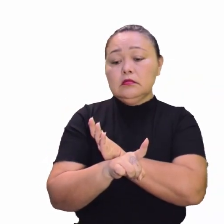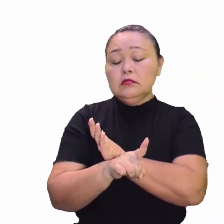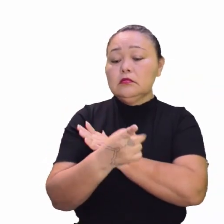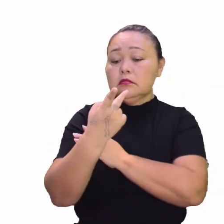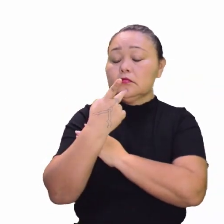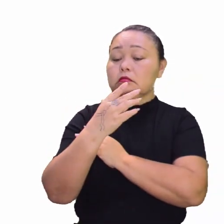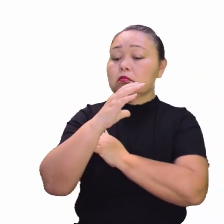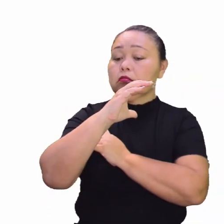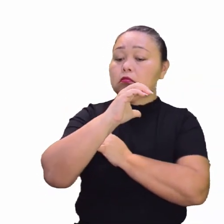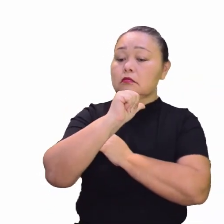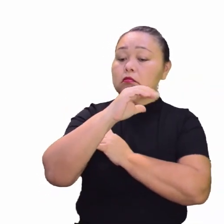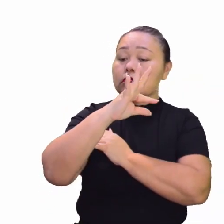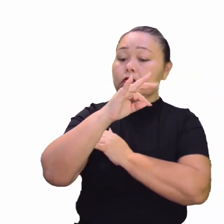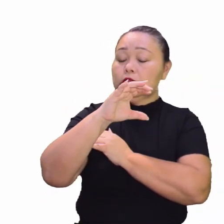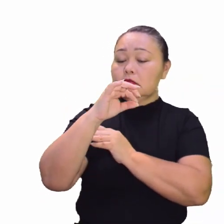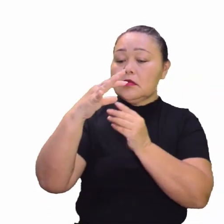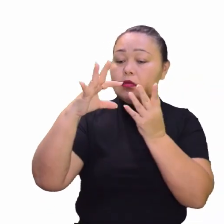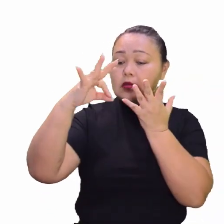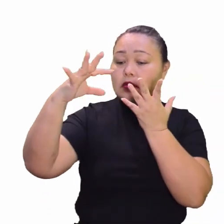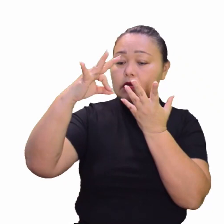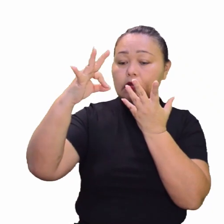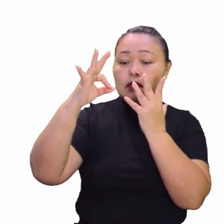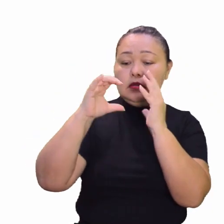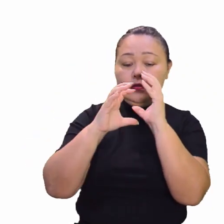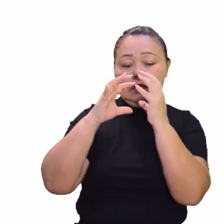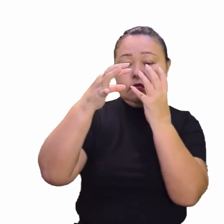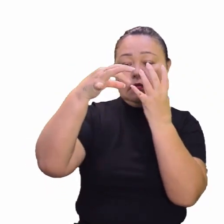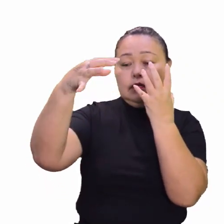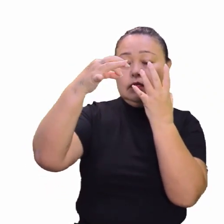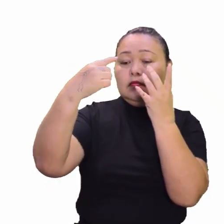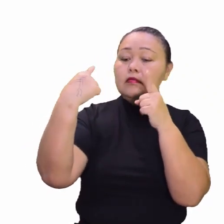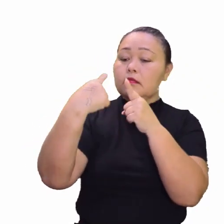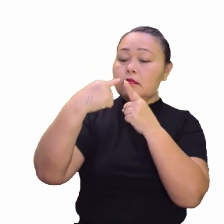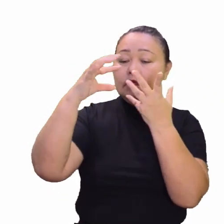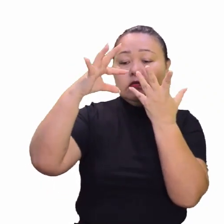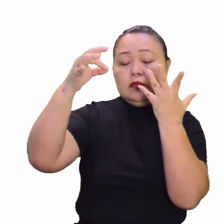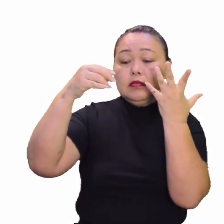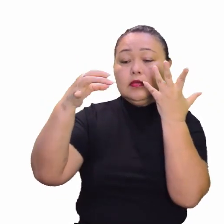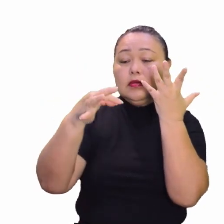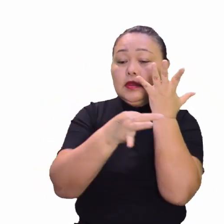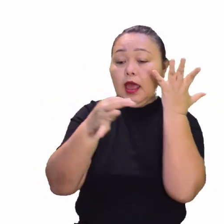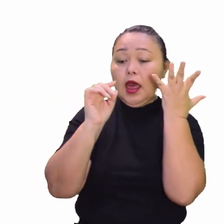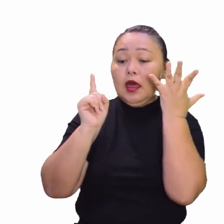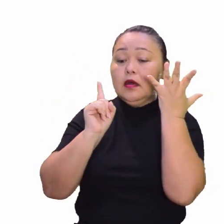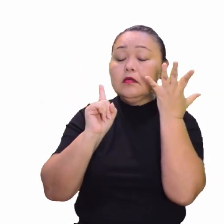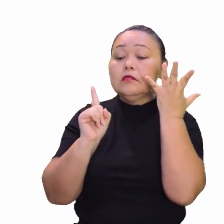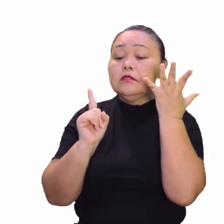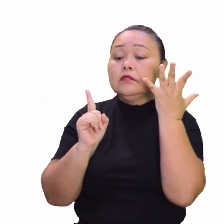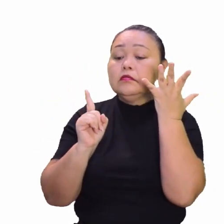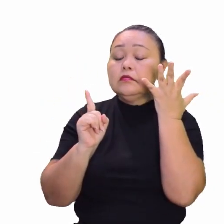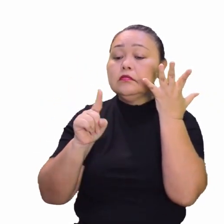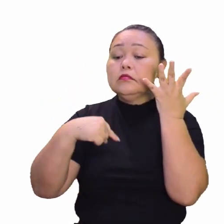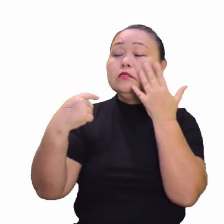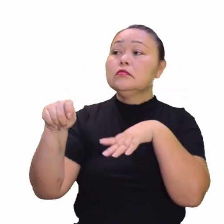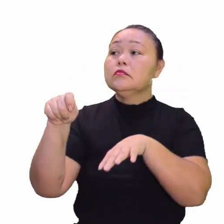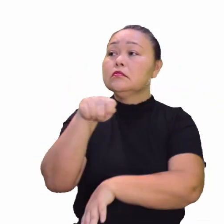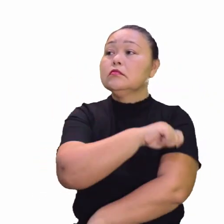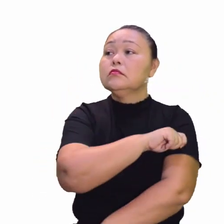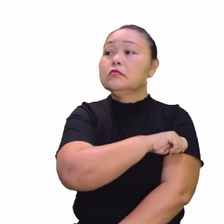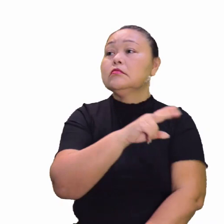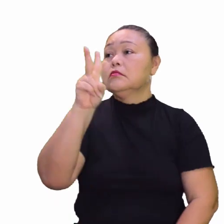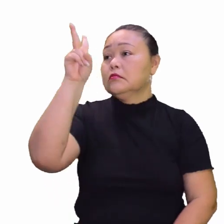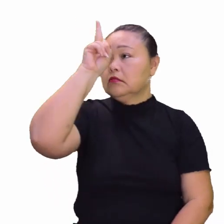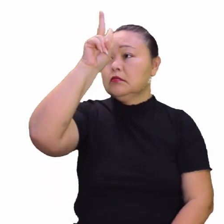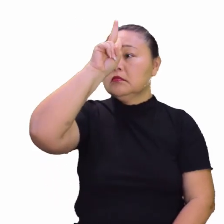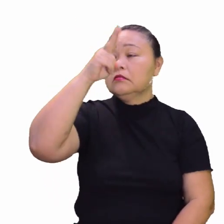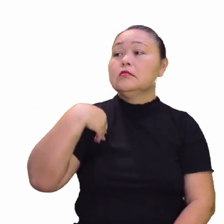Você falou em cacto, né? Aquele espinho, né? Certo. Por que aquele espinho tem ali? Nosso aluno vai relembrar que